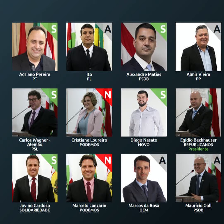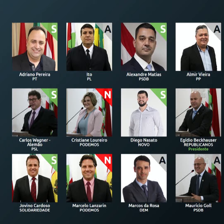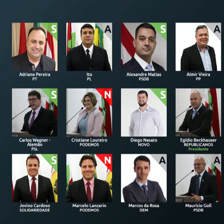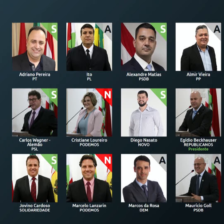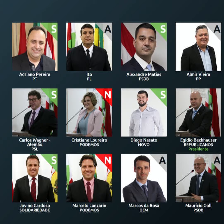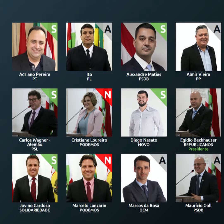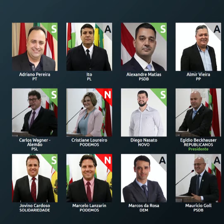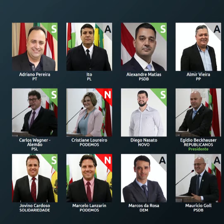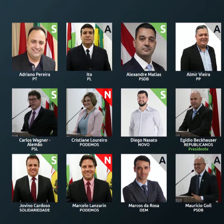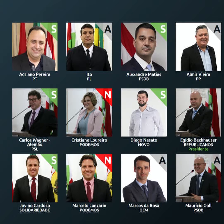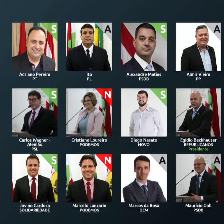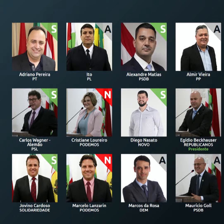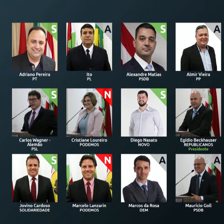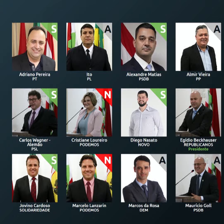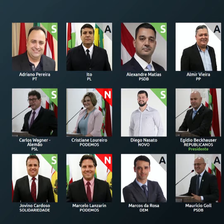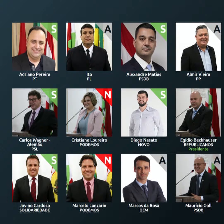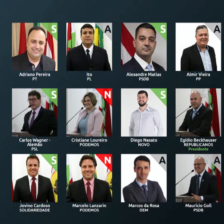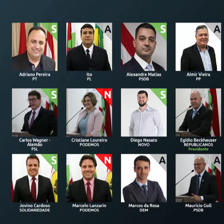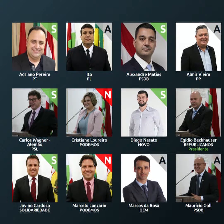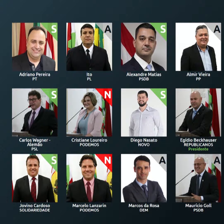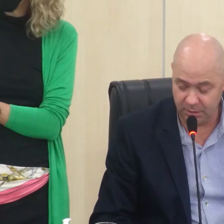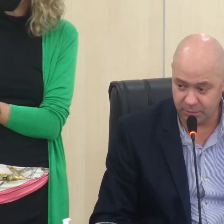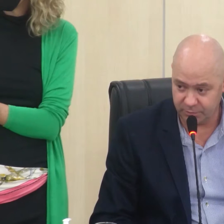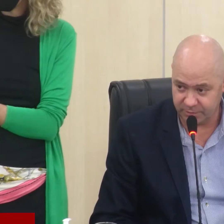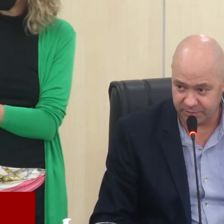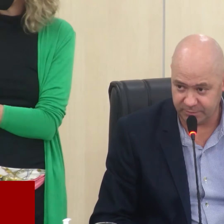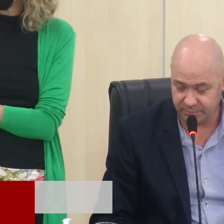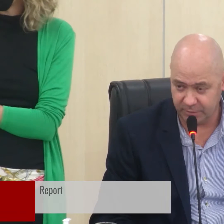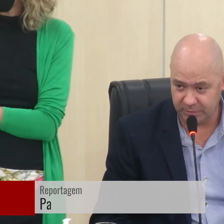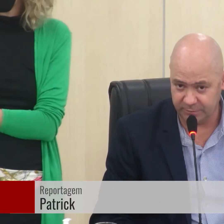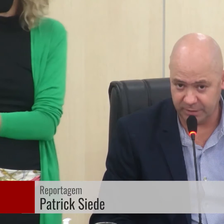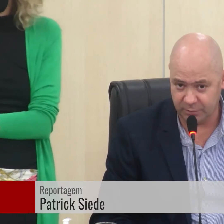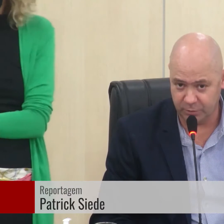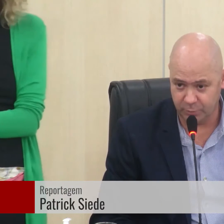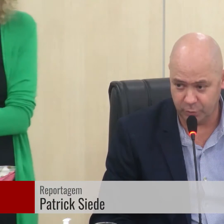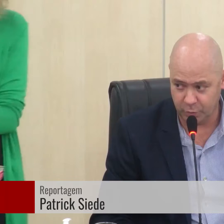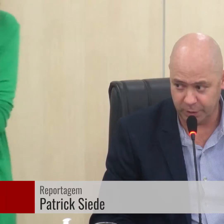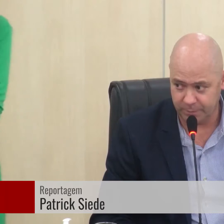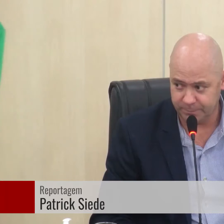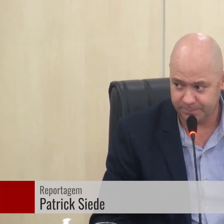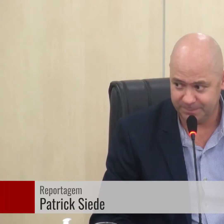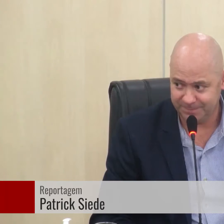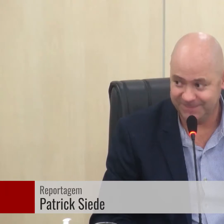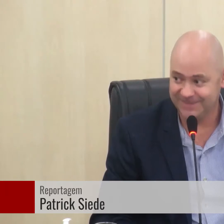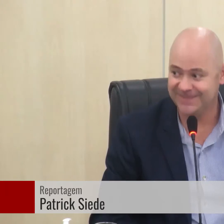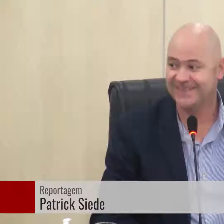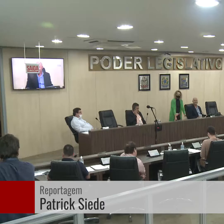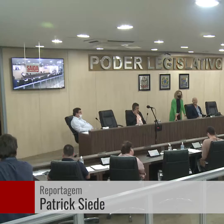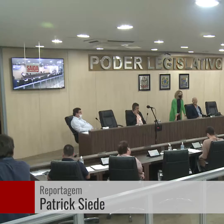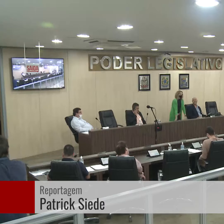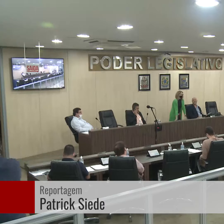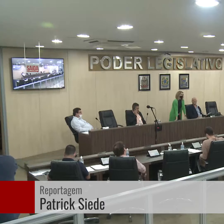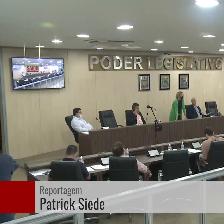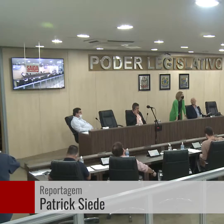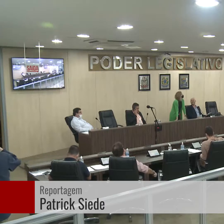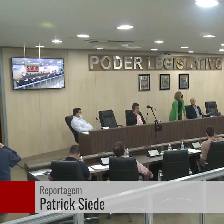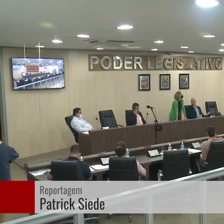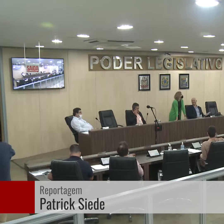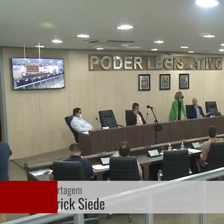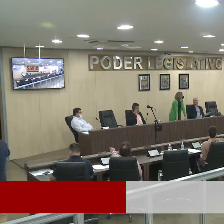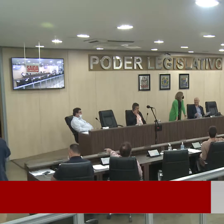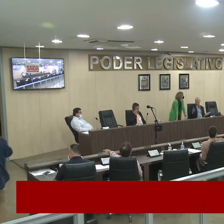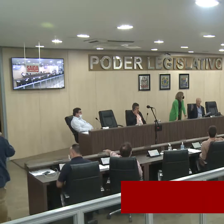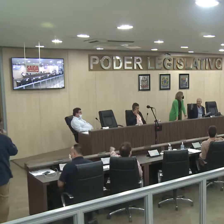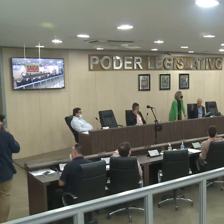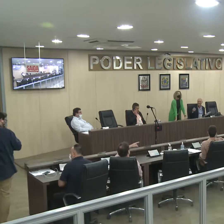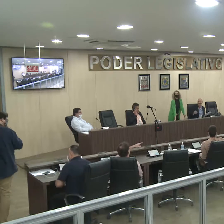Os vereadores de Blumenau acataram com 8 votos favoráveis o veto parcial do Executivo aos artigos 1º e 2º